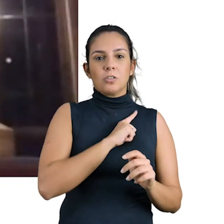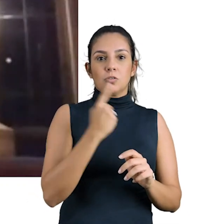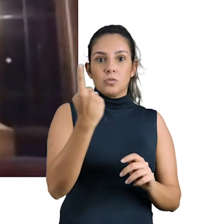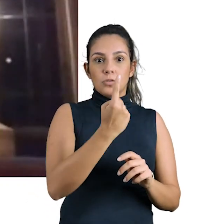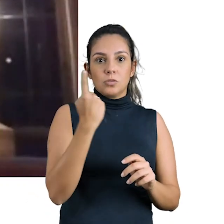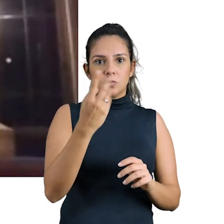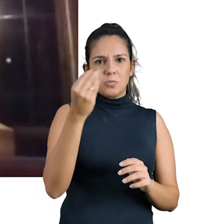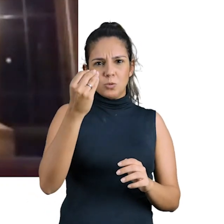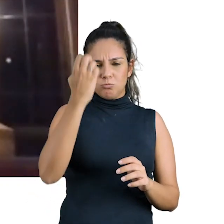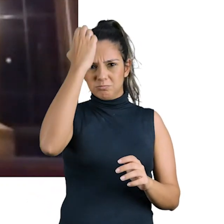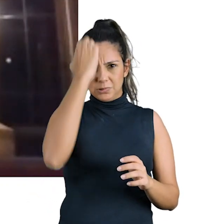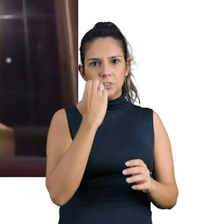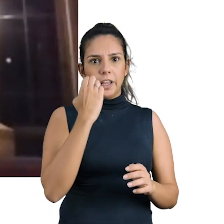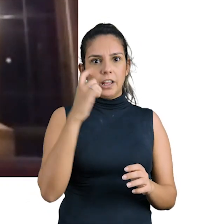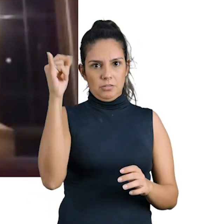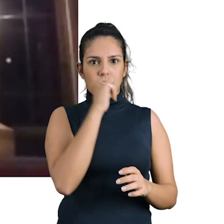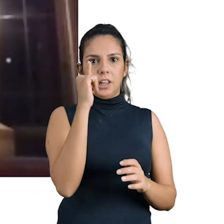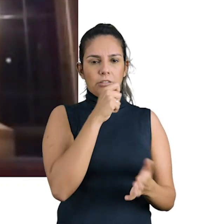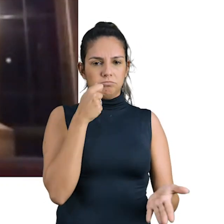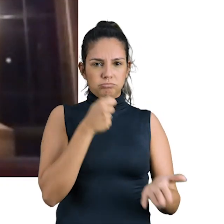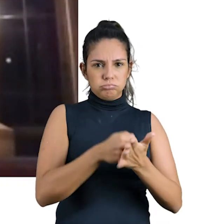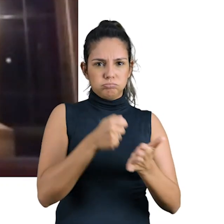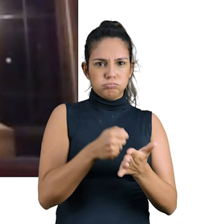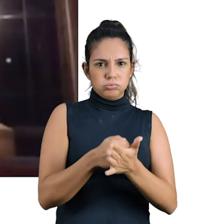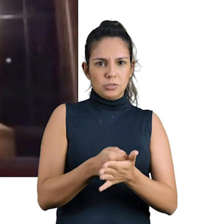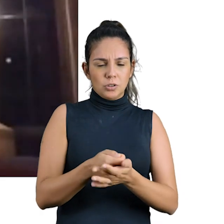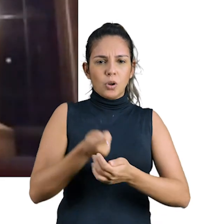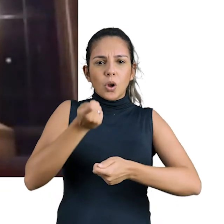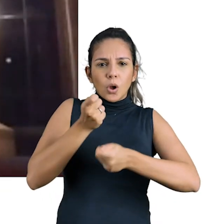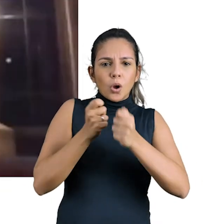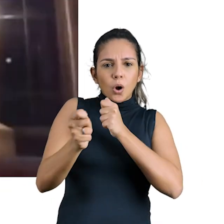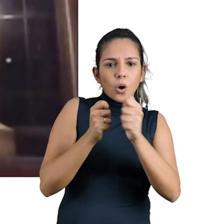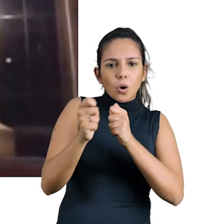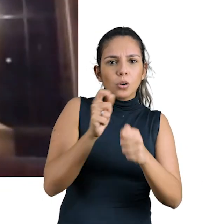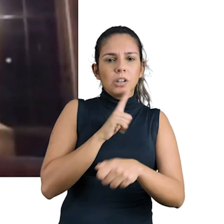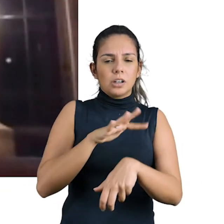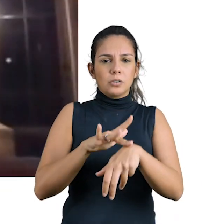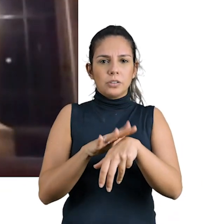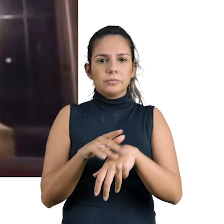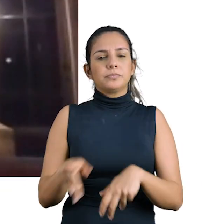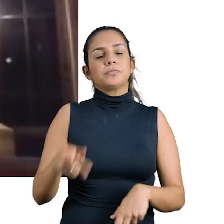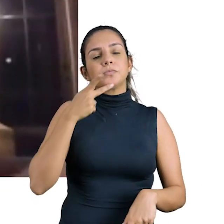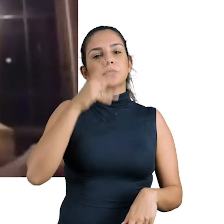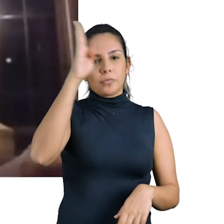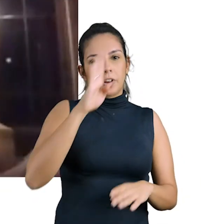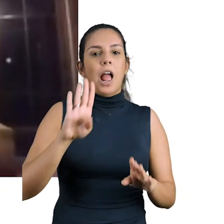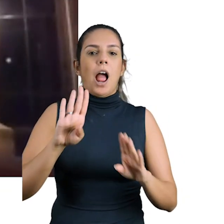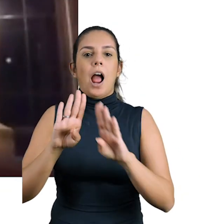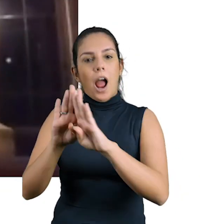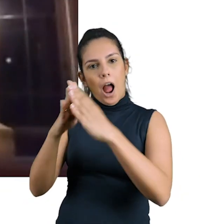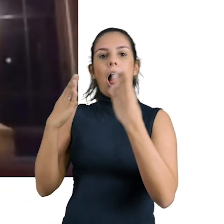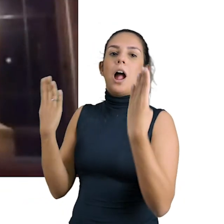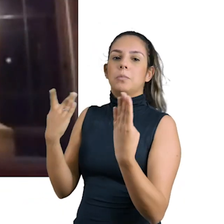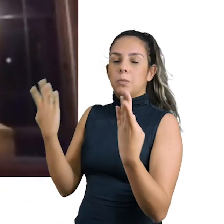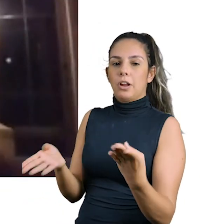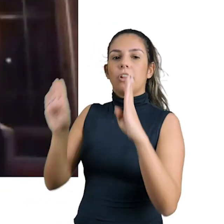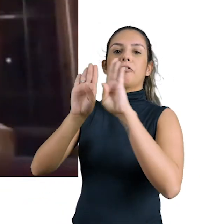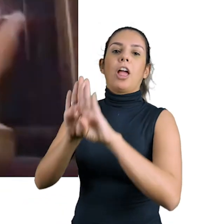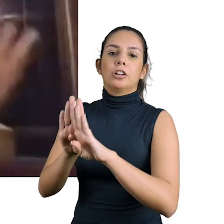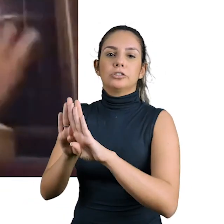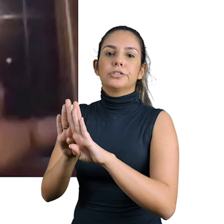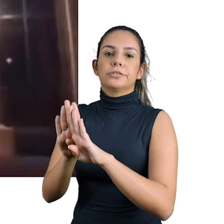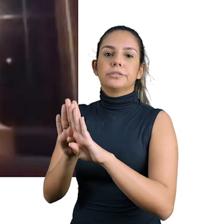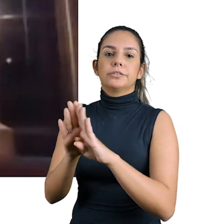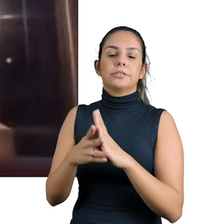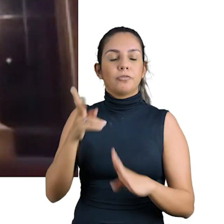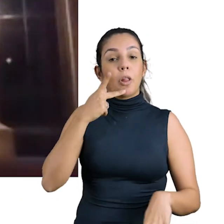Mas, enfim, manteve um isolamento de uma forma muito mais coerente, está controlando. Mas aqui no Brasil o que acontece? Né? Vamos